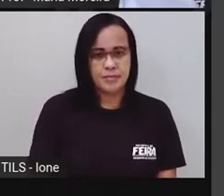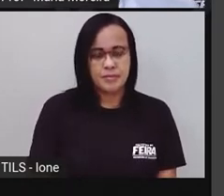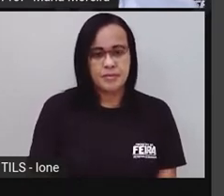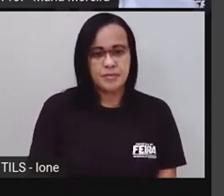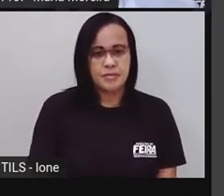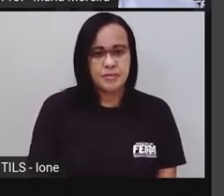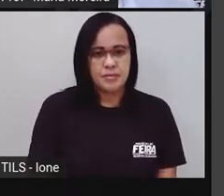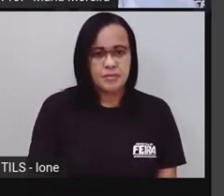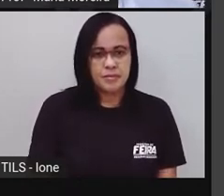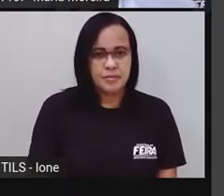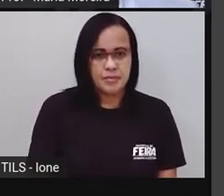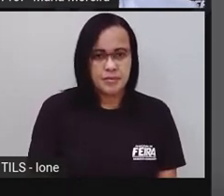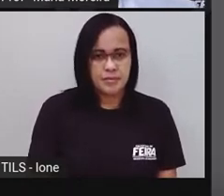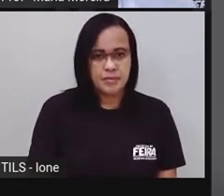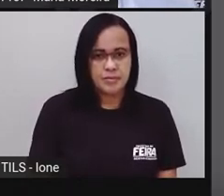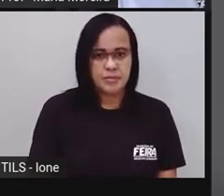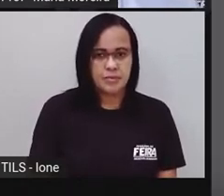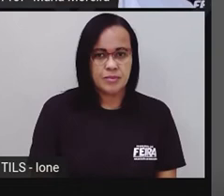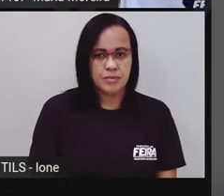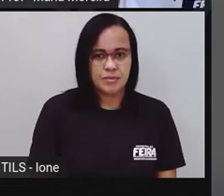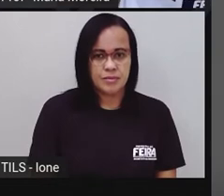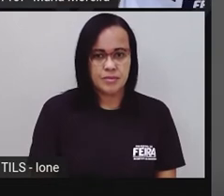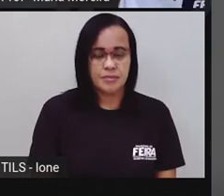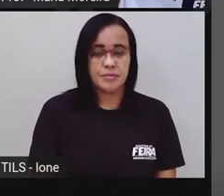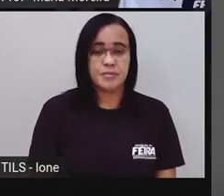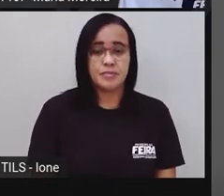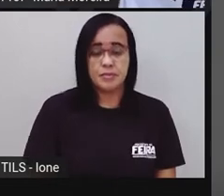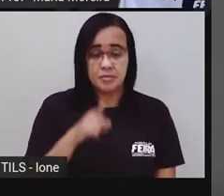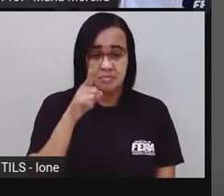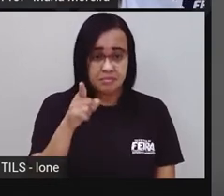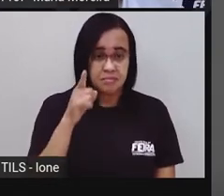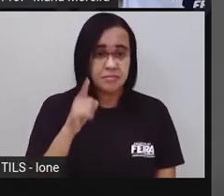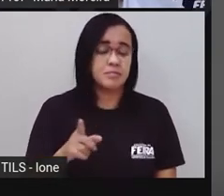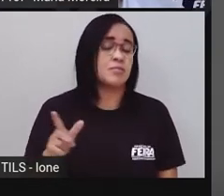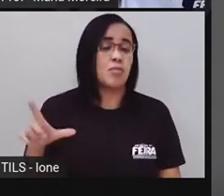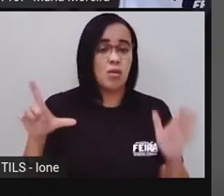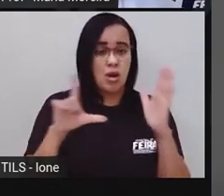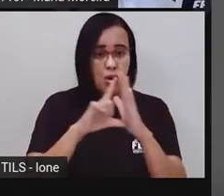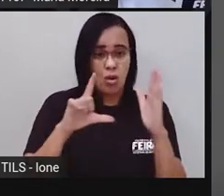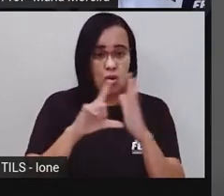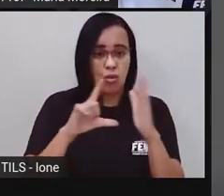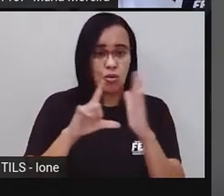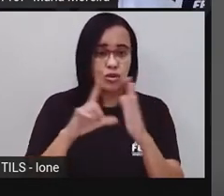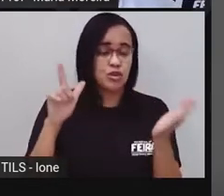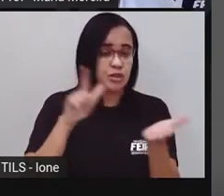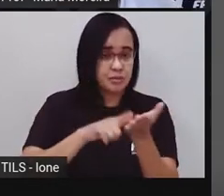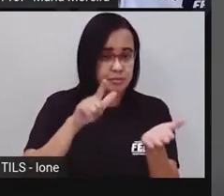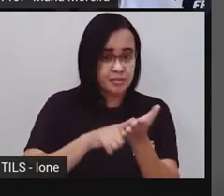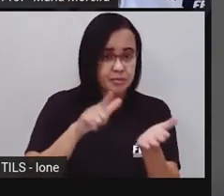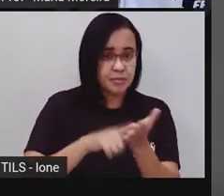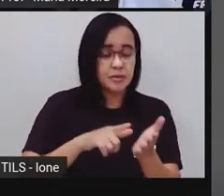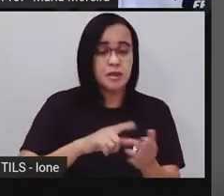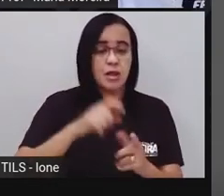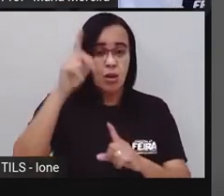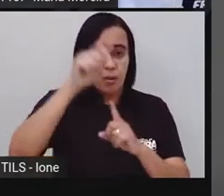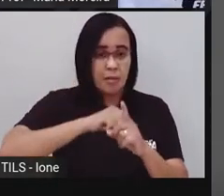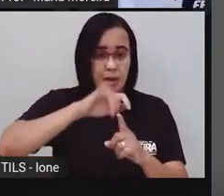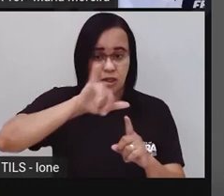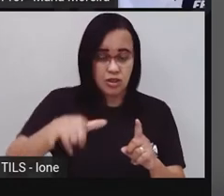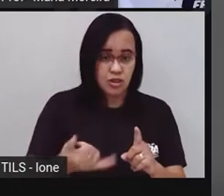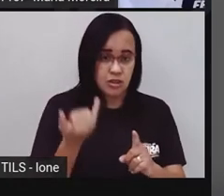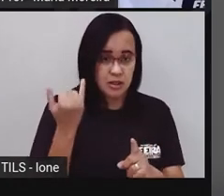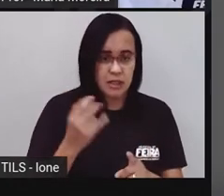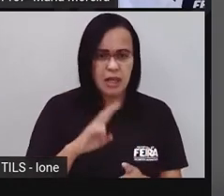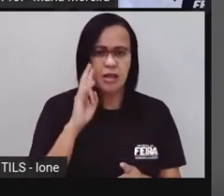cadê cadê cadê aqui a uma papelaria né em janeiro tendo em vista e o início das aulas